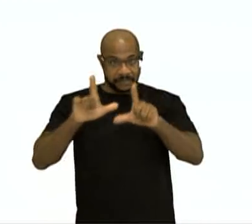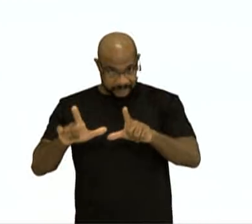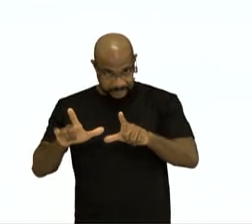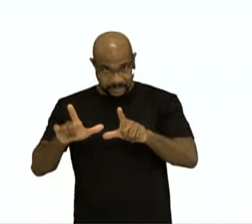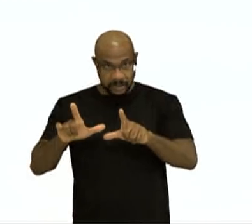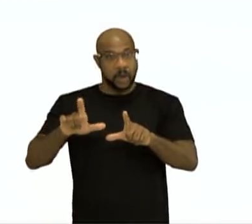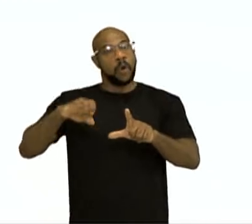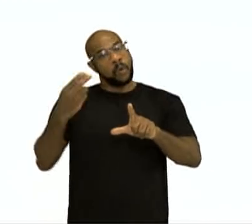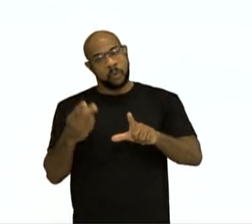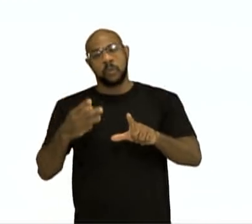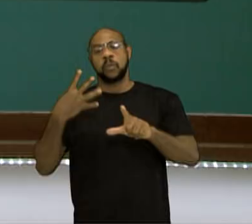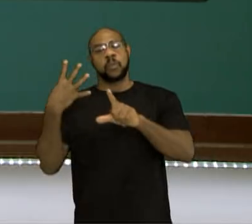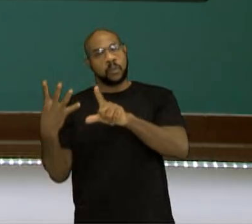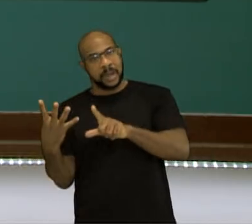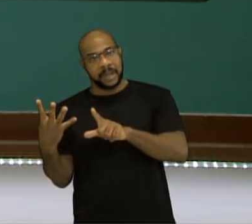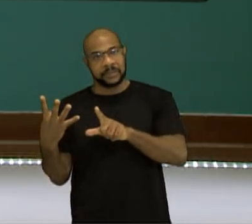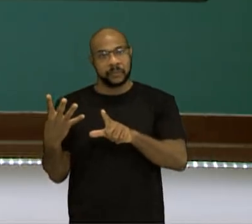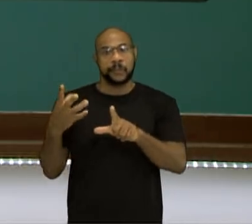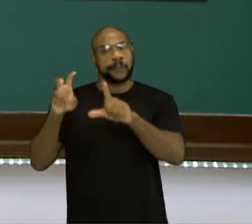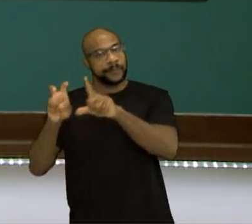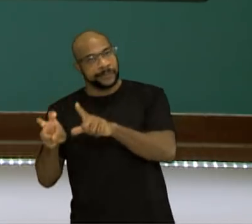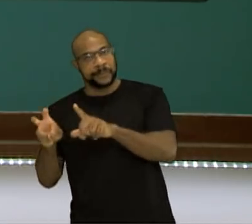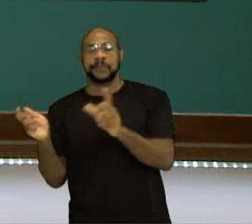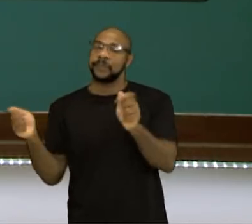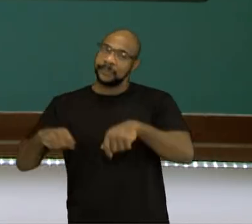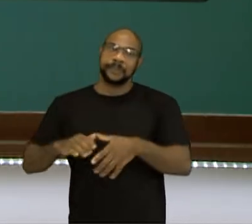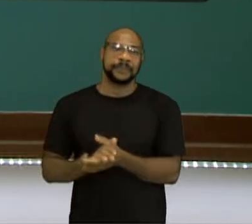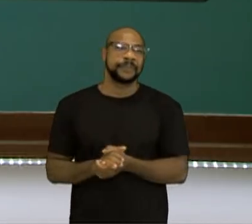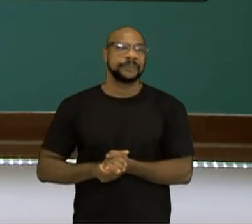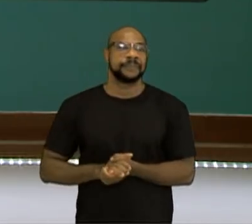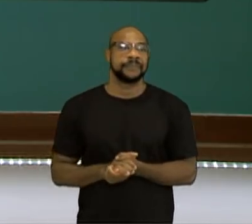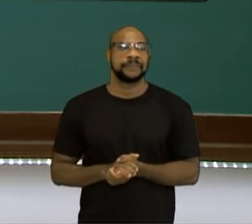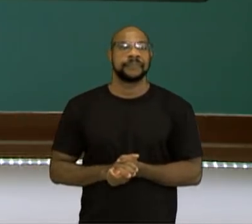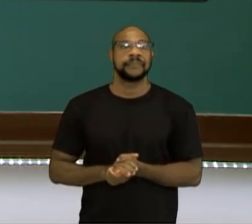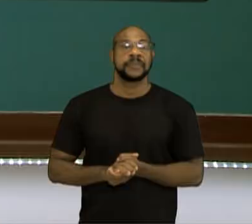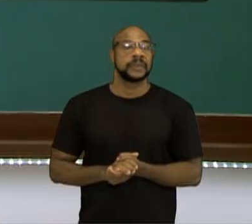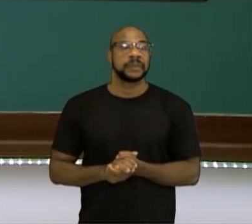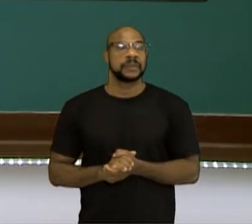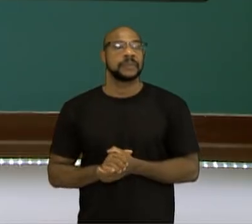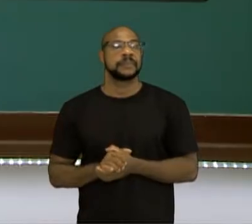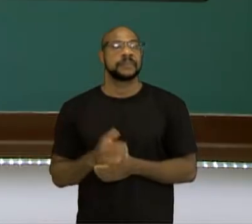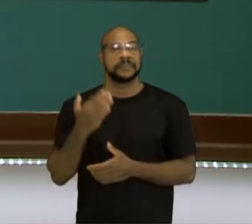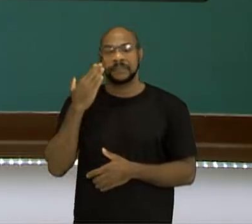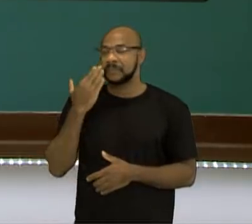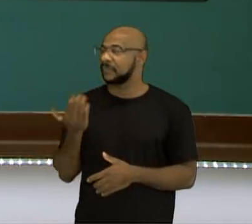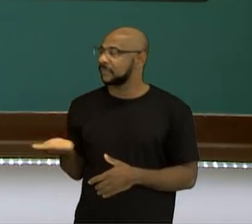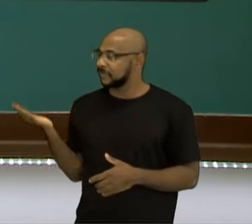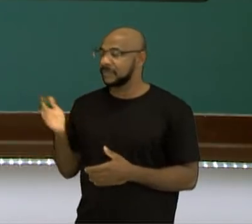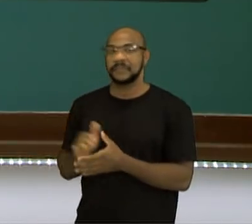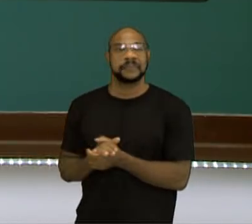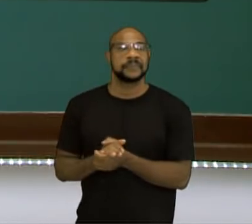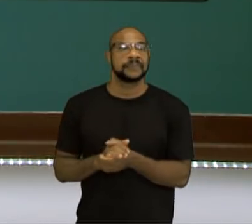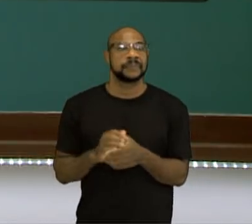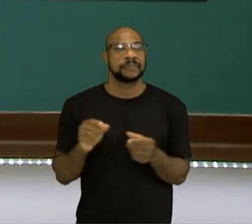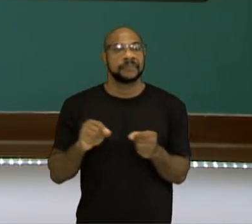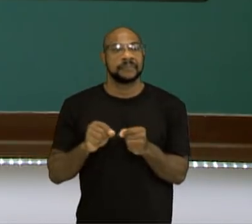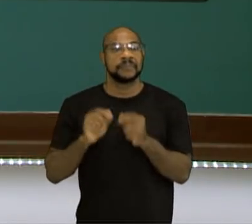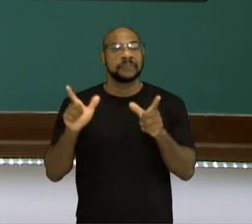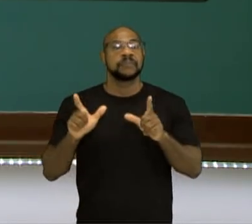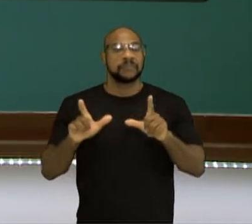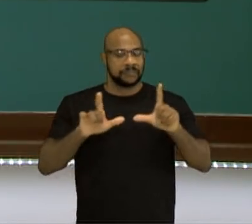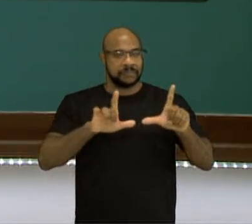intenção aqui é que contenha diálogos, tá? No mínimo, você vai colocar nesse